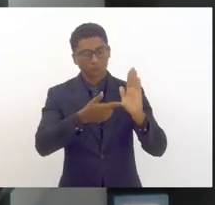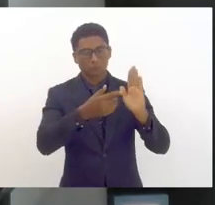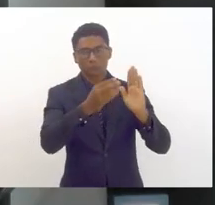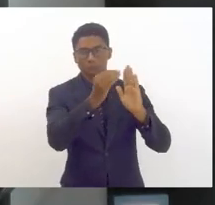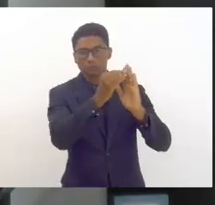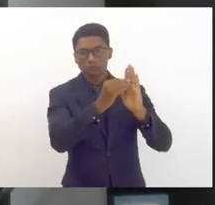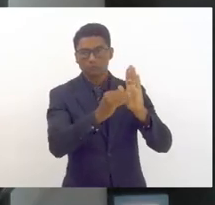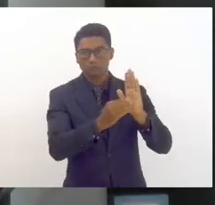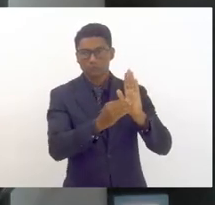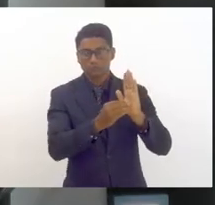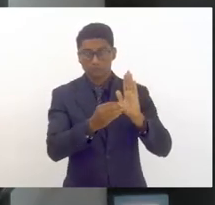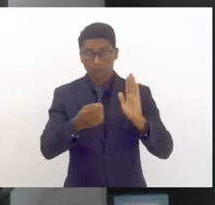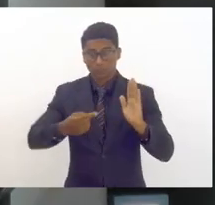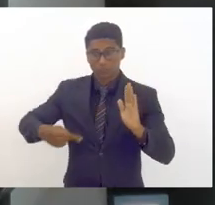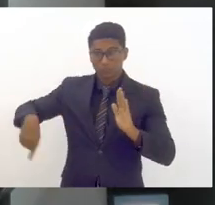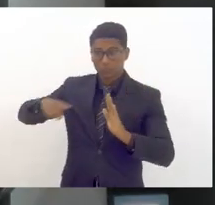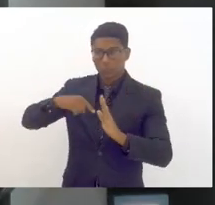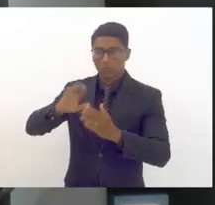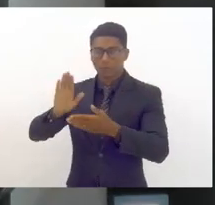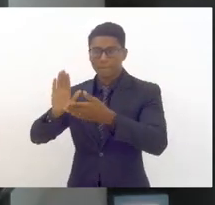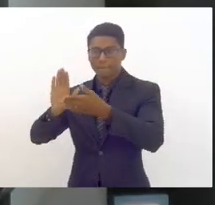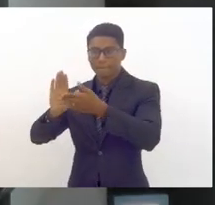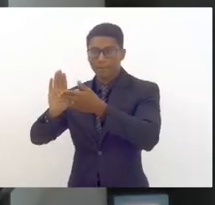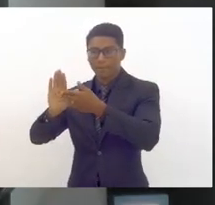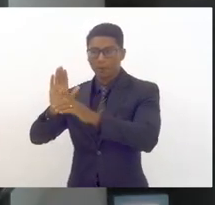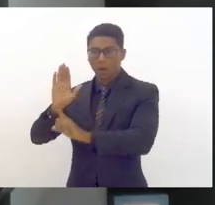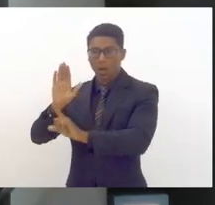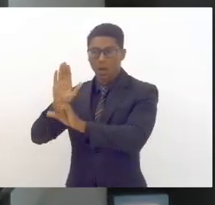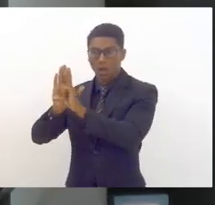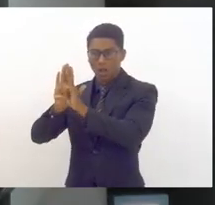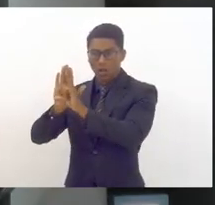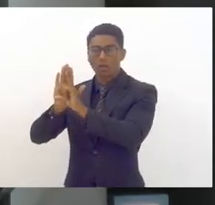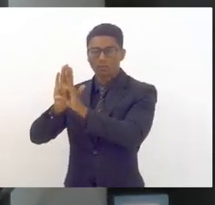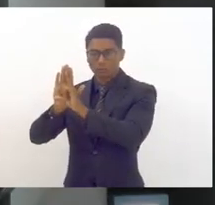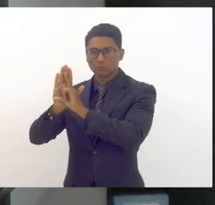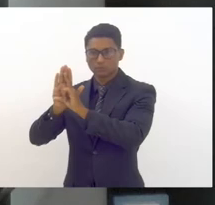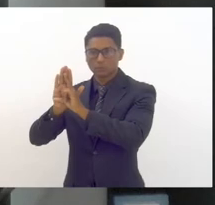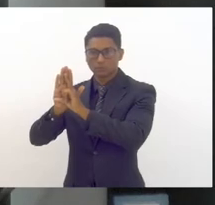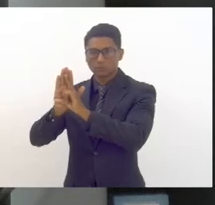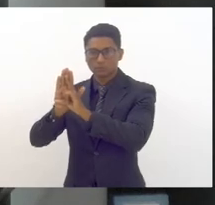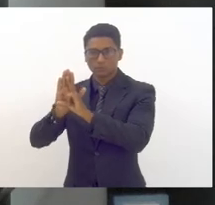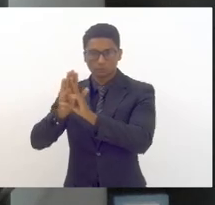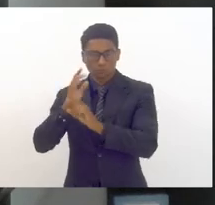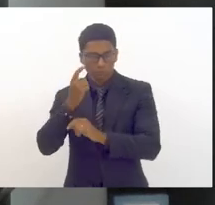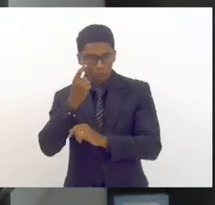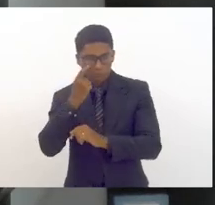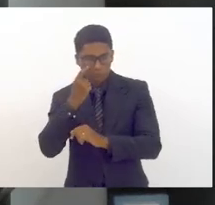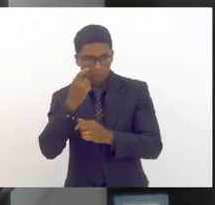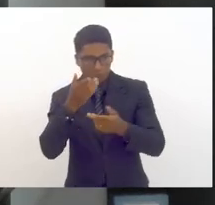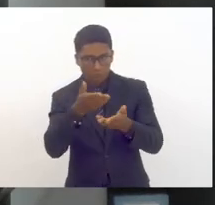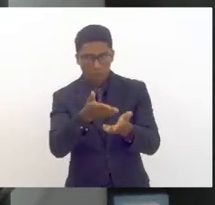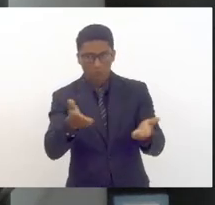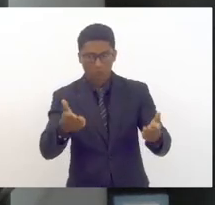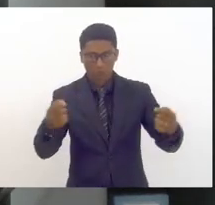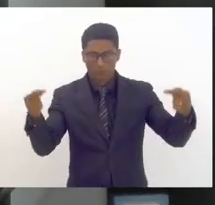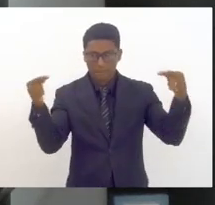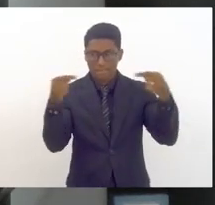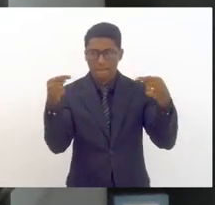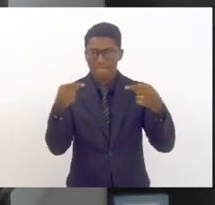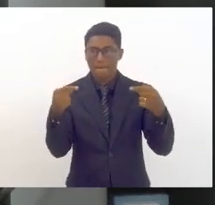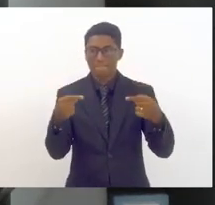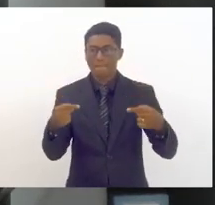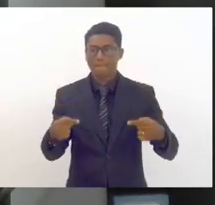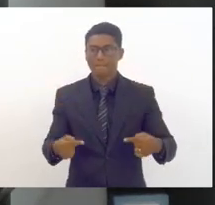baseada nesse cronograma, né, factível, né, exequível por vocês, para não ficar também